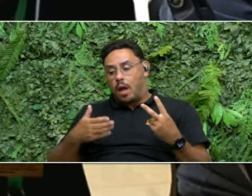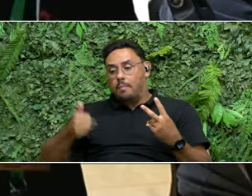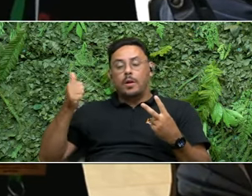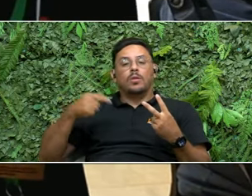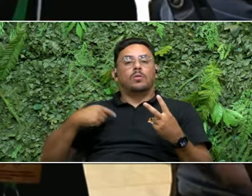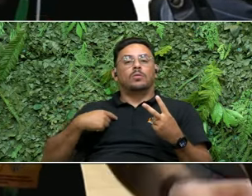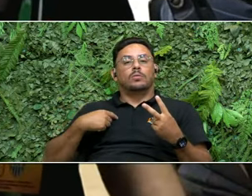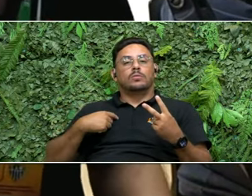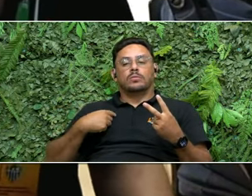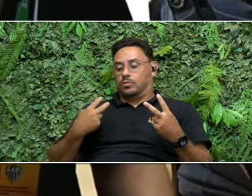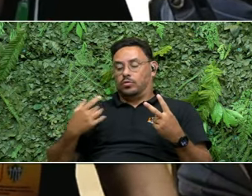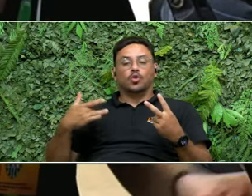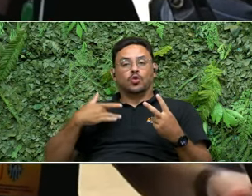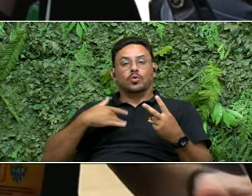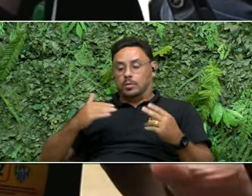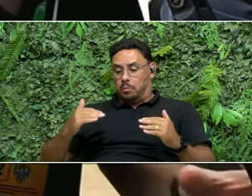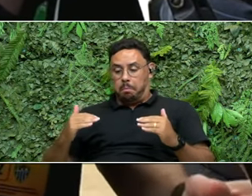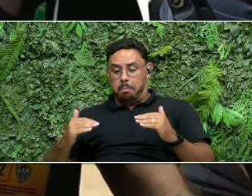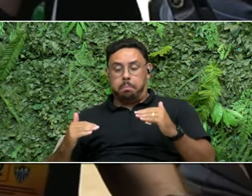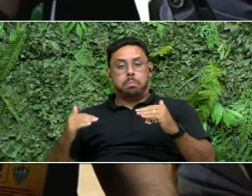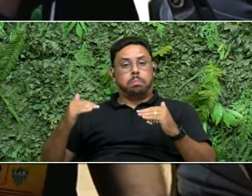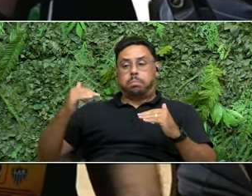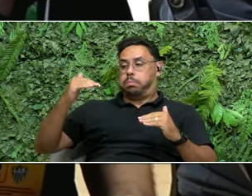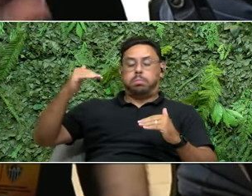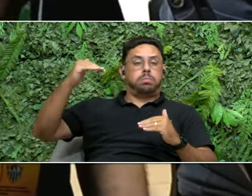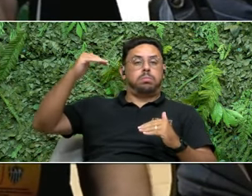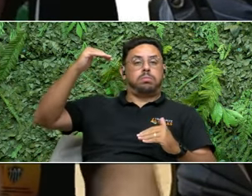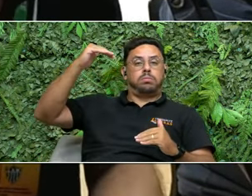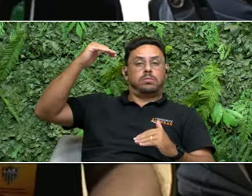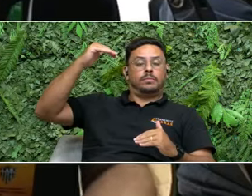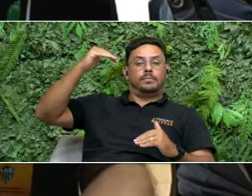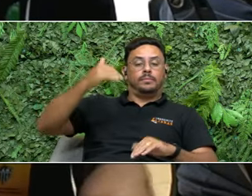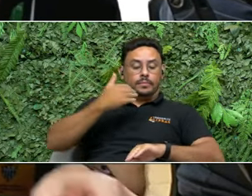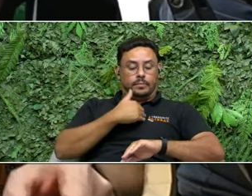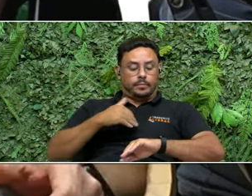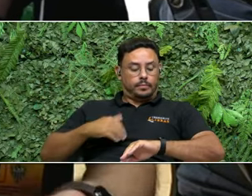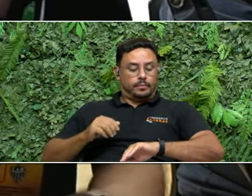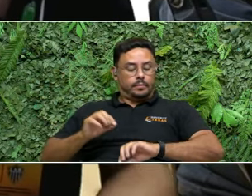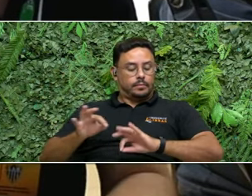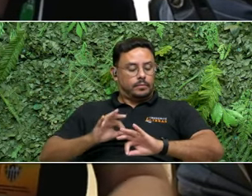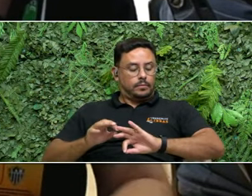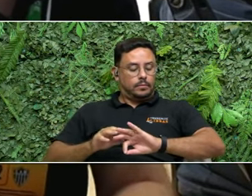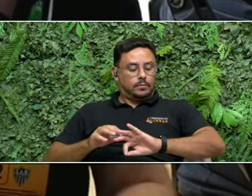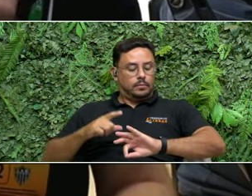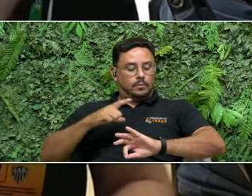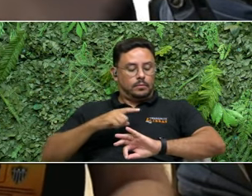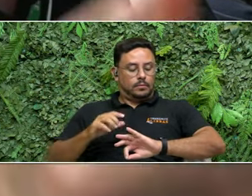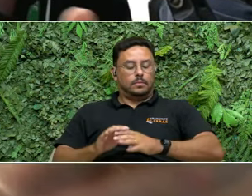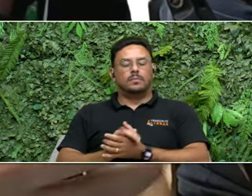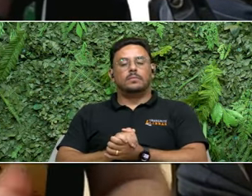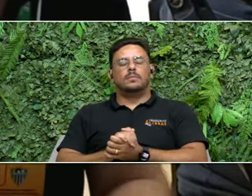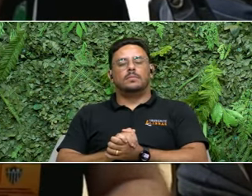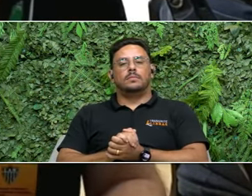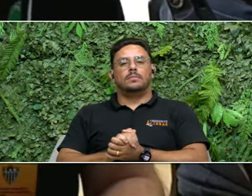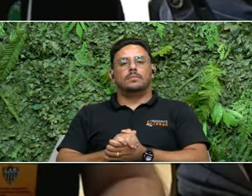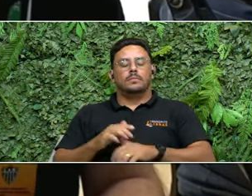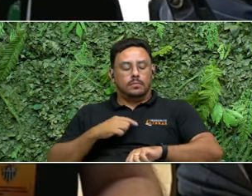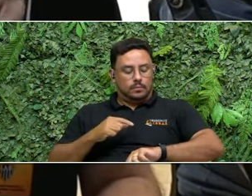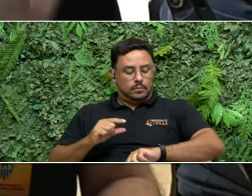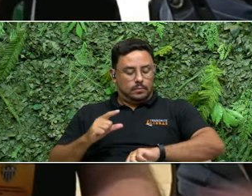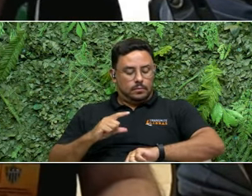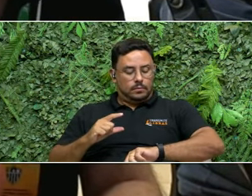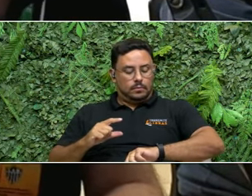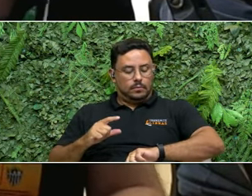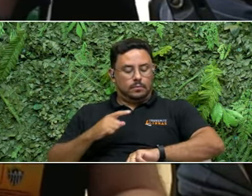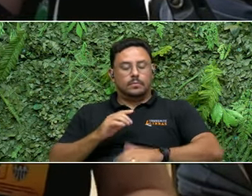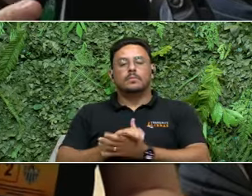o Cruzeiro cresceu e o Atlético se perdeu na marcação e quando precisou fazer uma mexida eu acho que aí entra o fato do milito tá há pouco